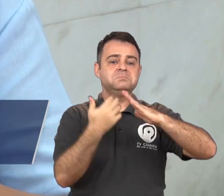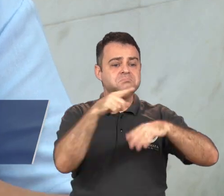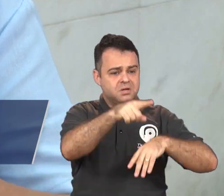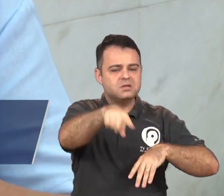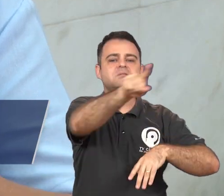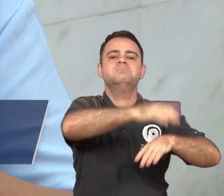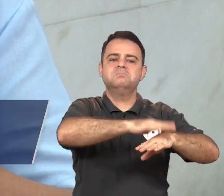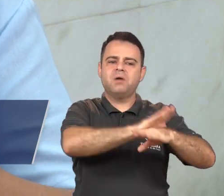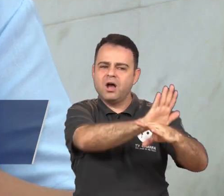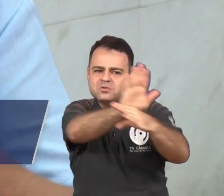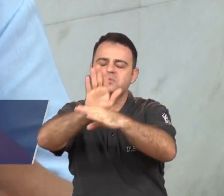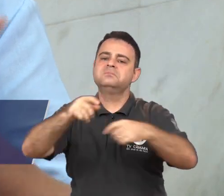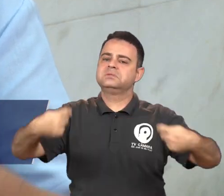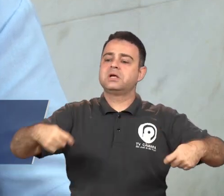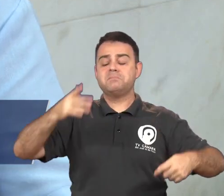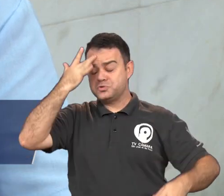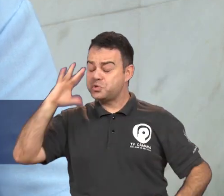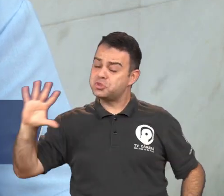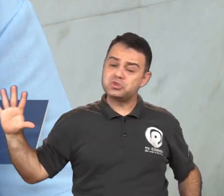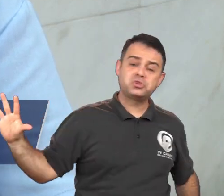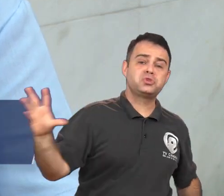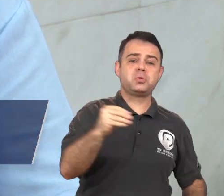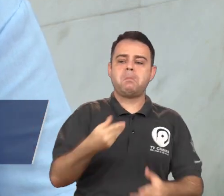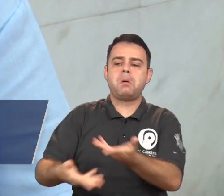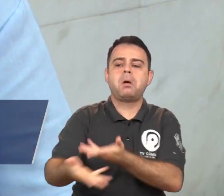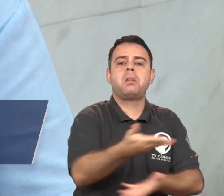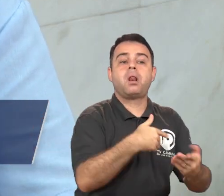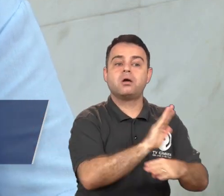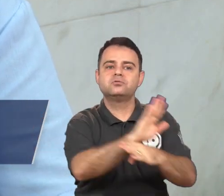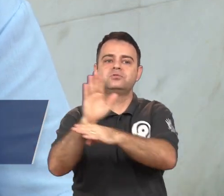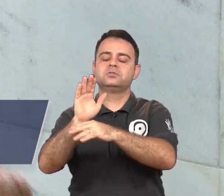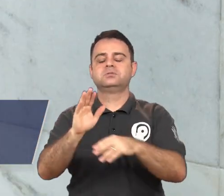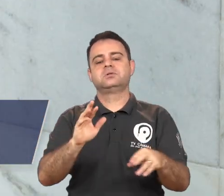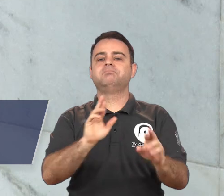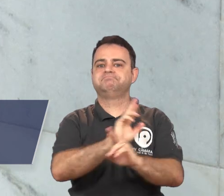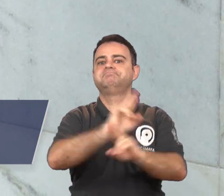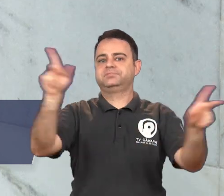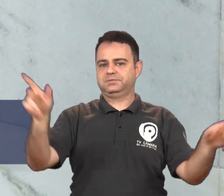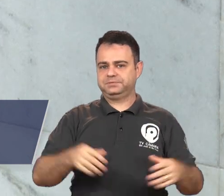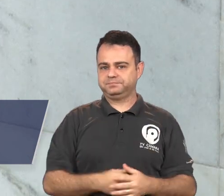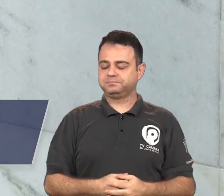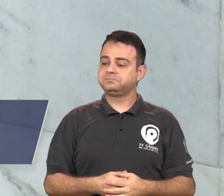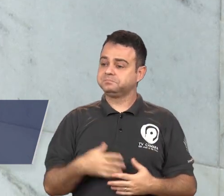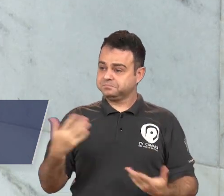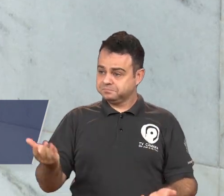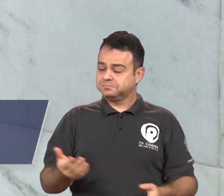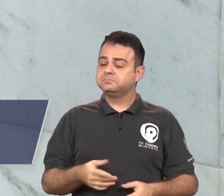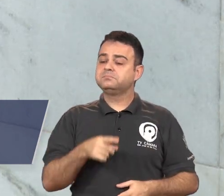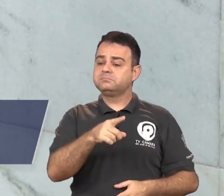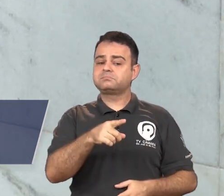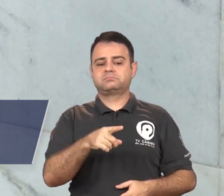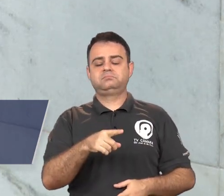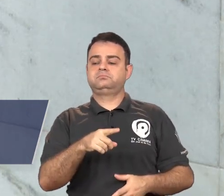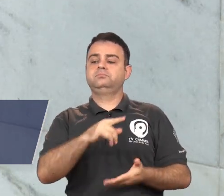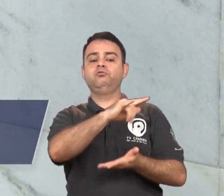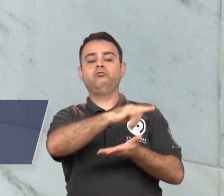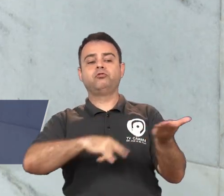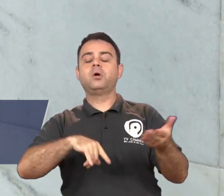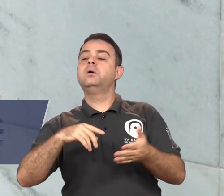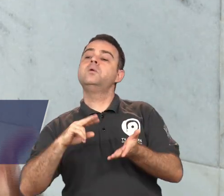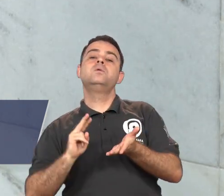empresas precisam fazer a diferença, todos precisam fazer a diferença. E com a declaração de utilidade pública, a associação pode